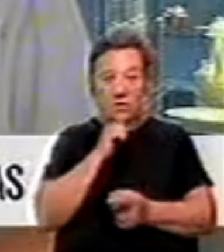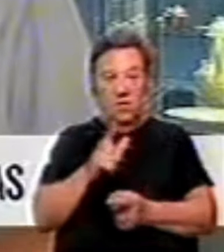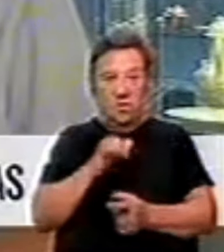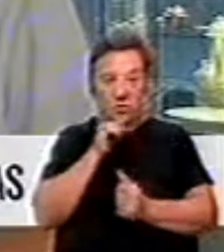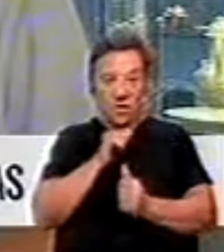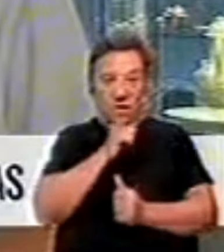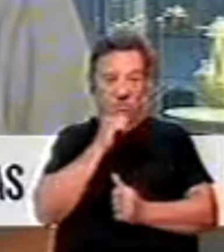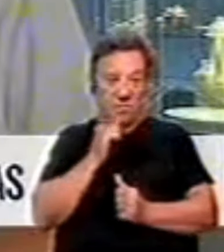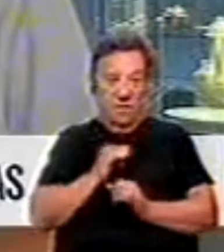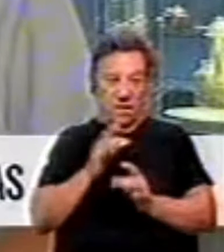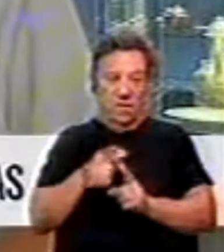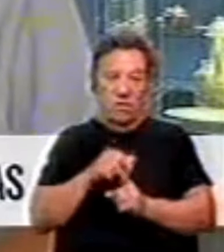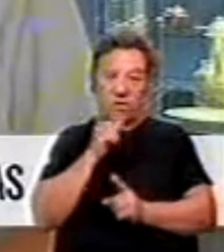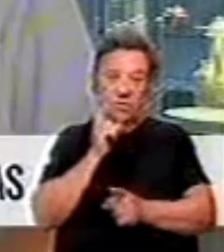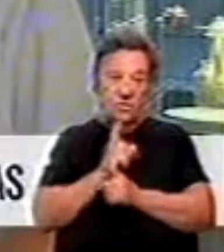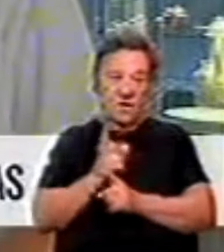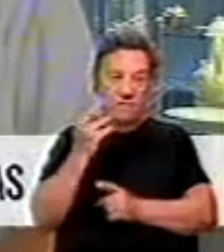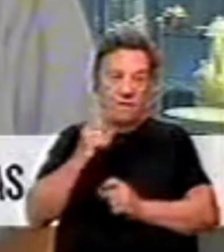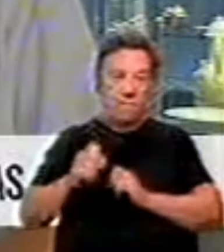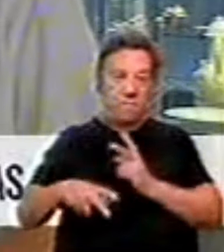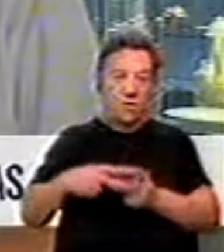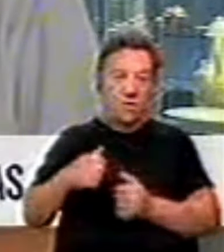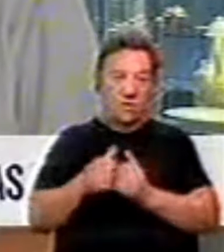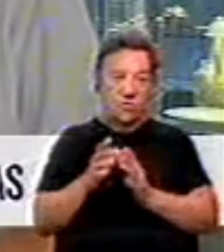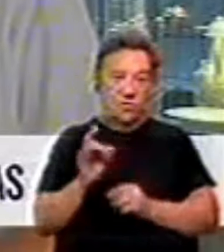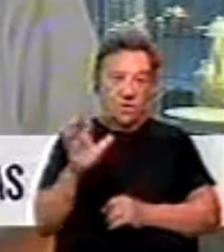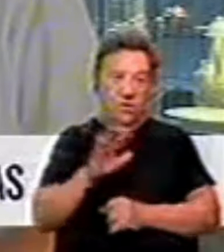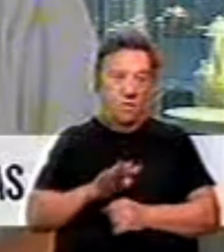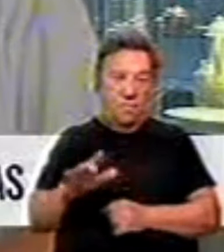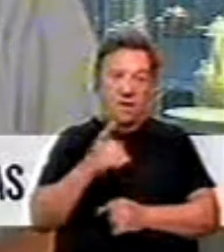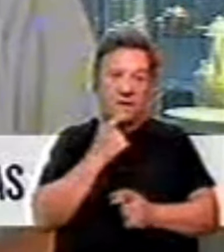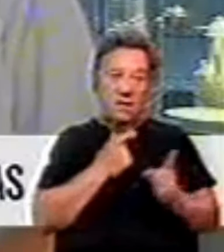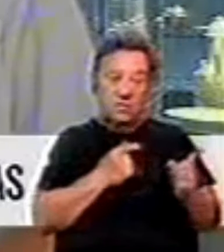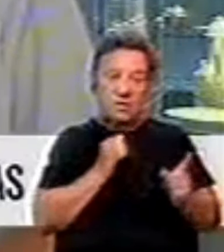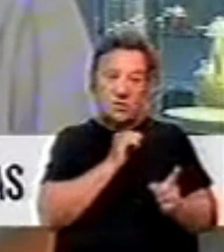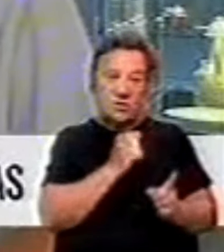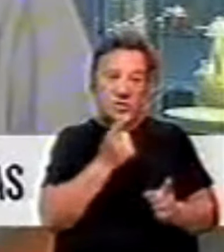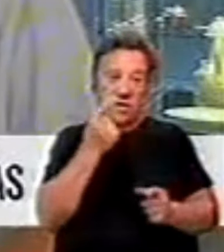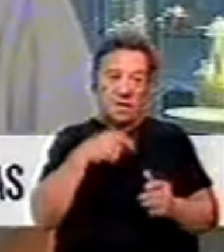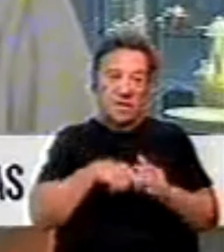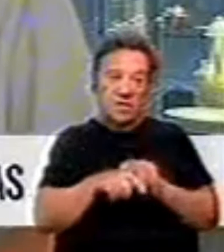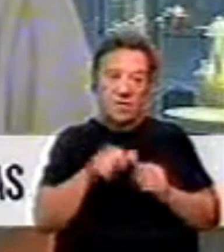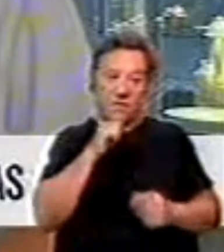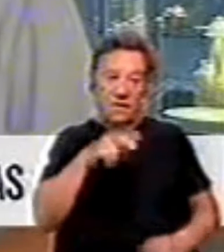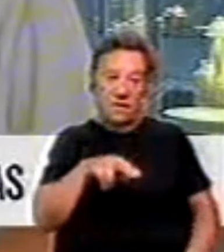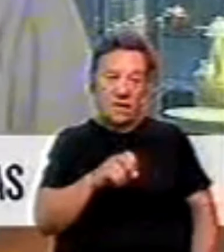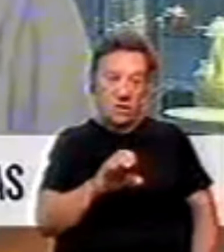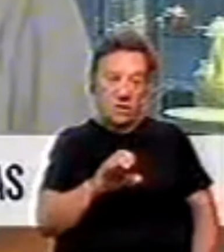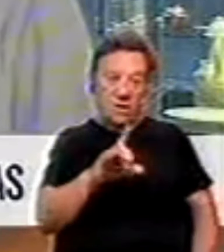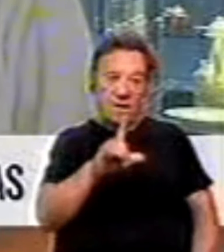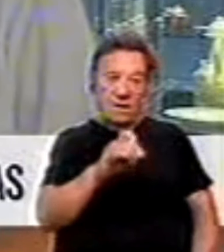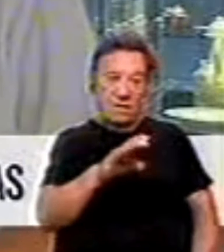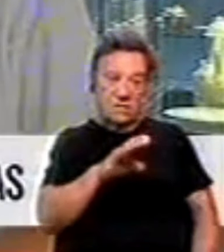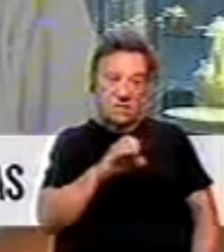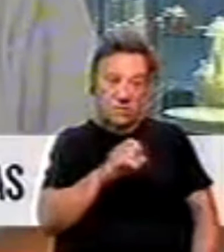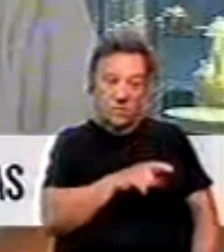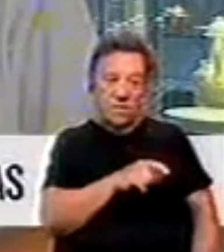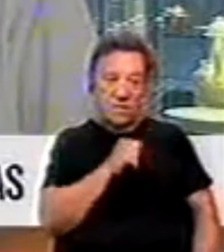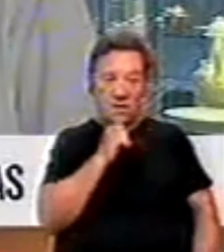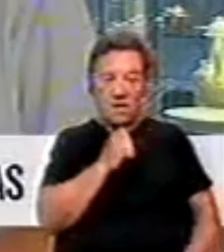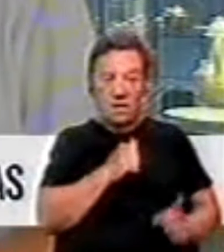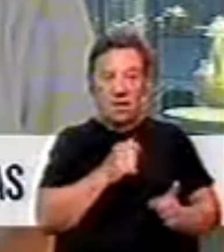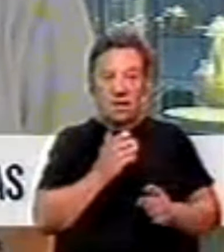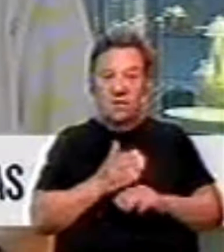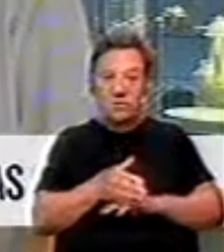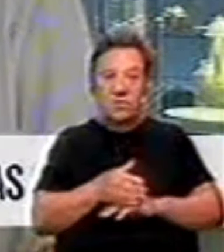esta cor azul claro era uma cor que estava na moda em toda a Europa. Os ingleses, com os seus interiores neoclássicos e com